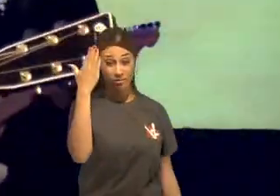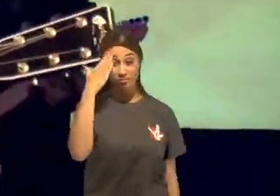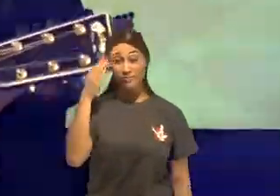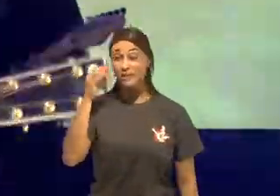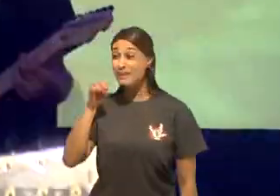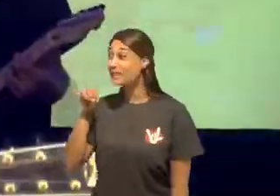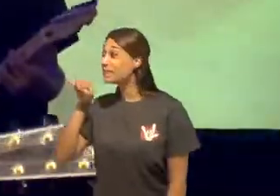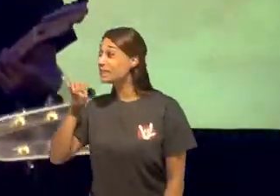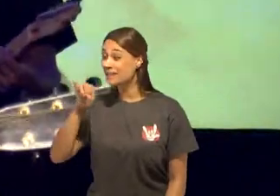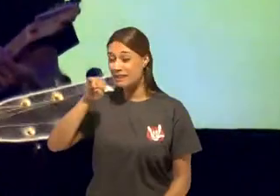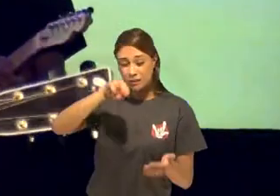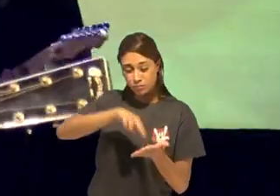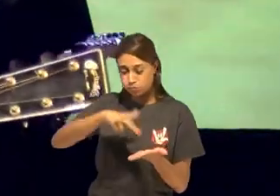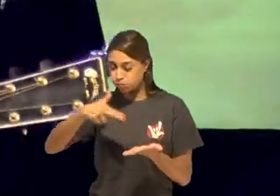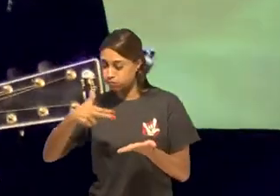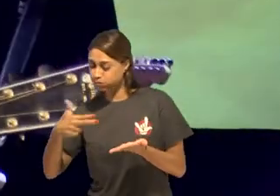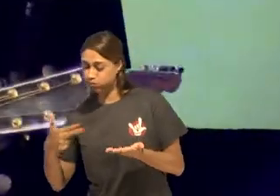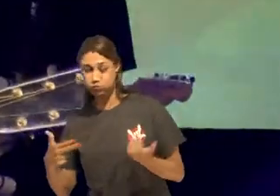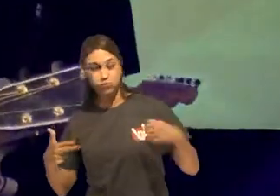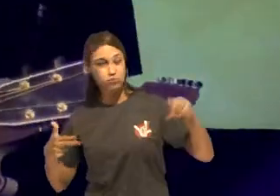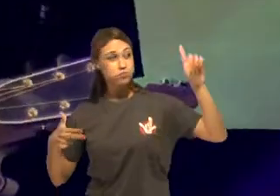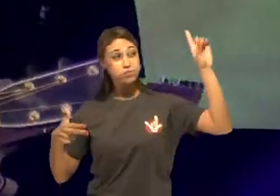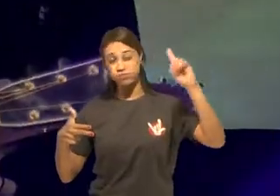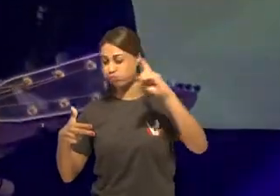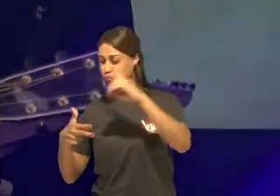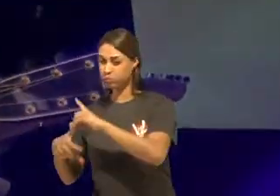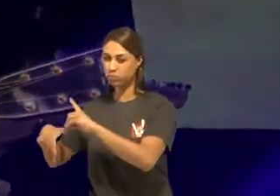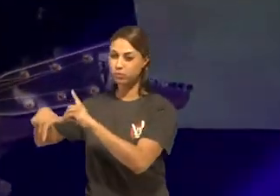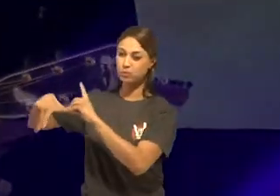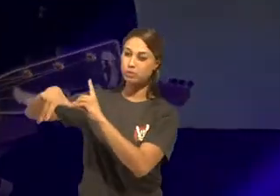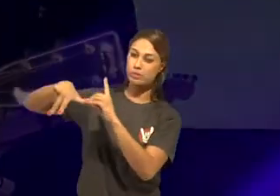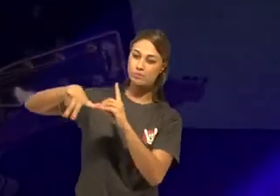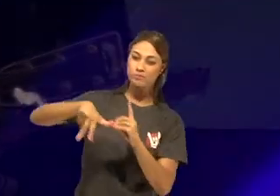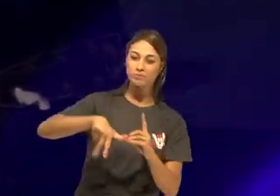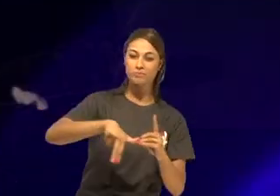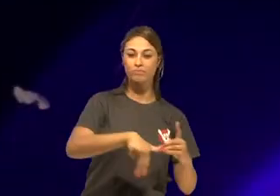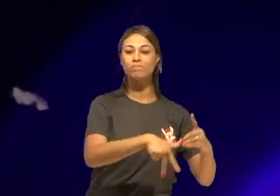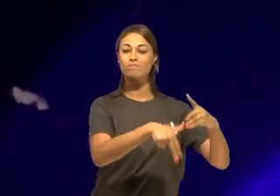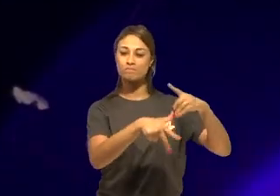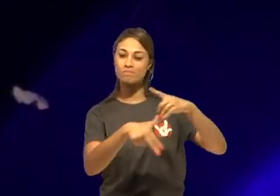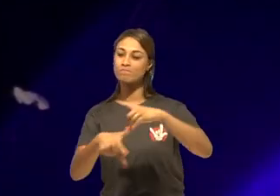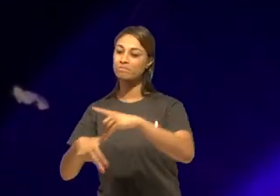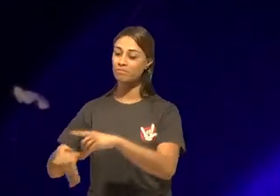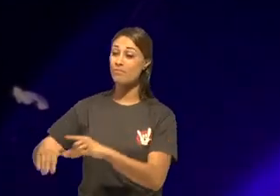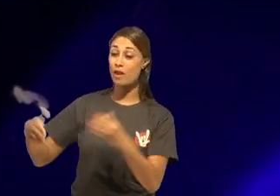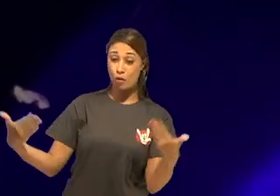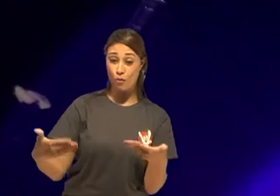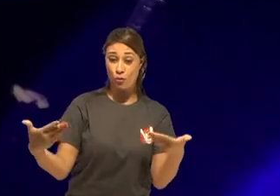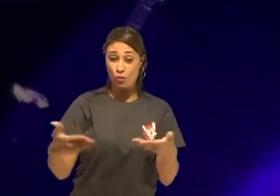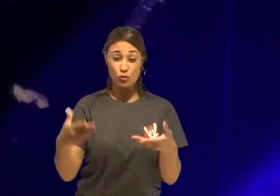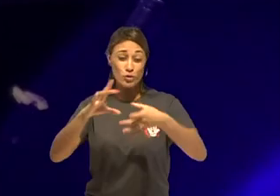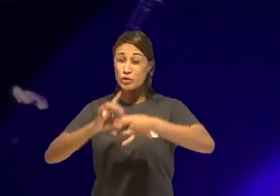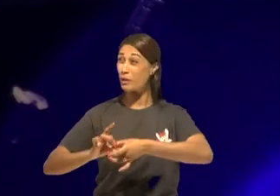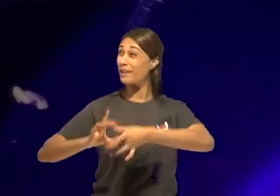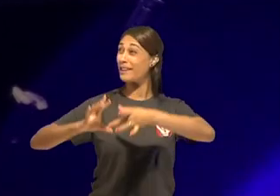cair, tua graça me levanta. Oh,